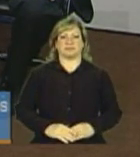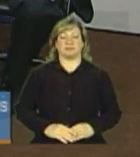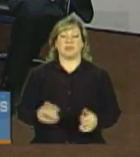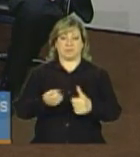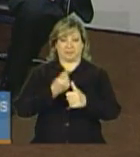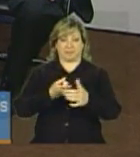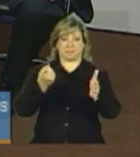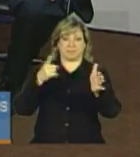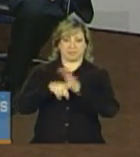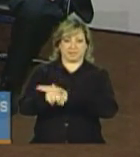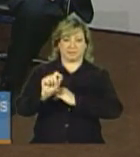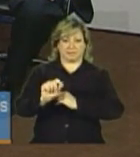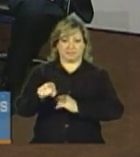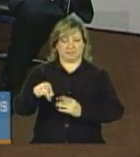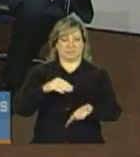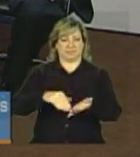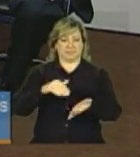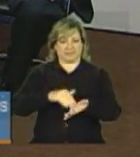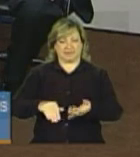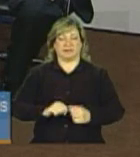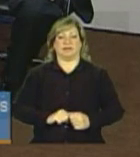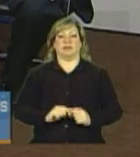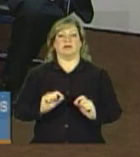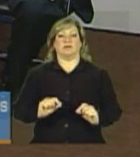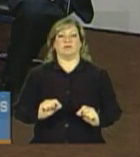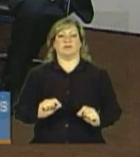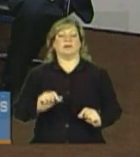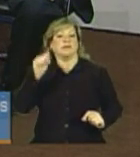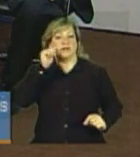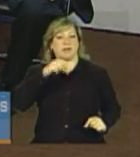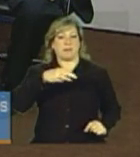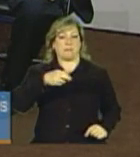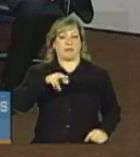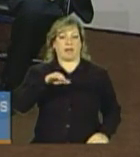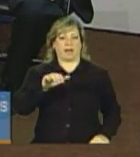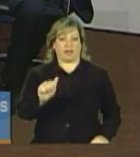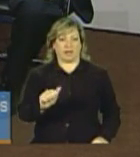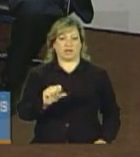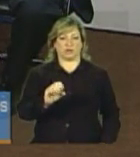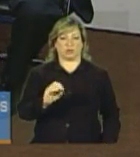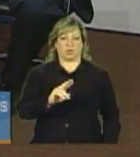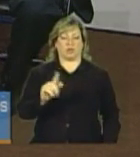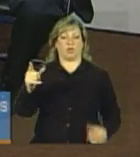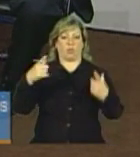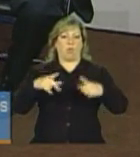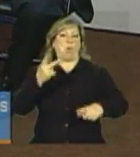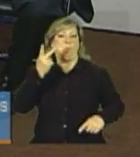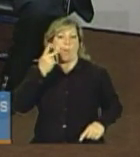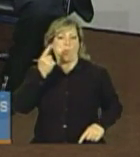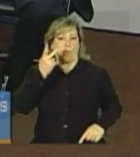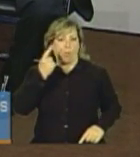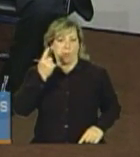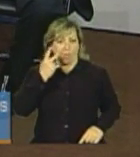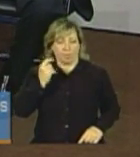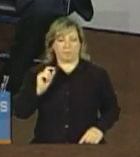a primeira pergunta, secretária, é o seguinte: a Maria de Fátima Souza, de Fortaleza, no